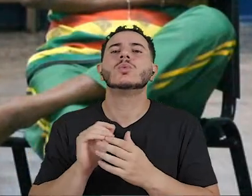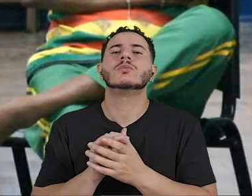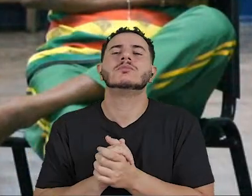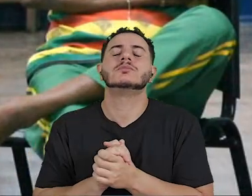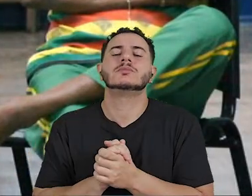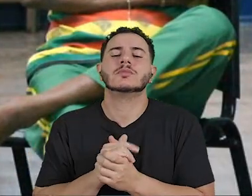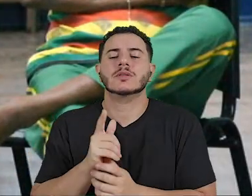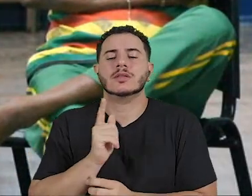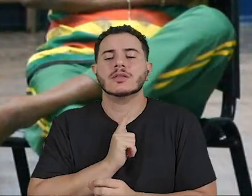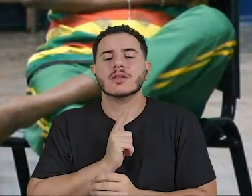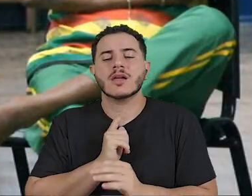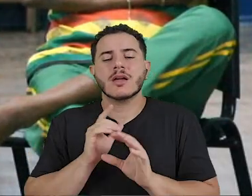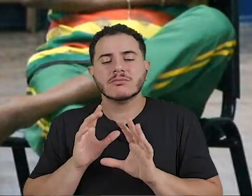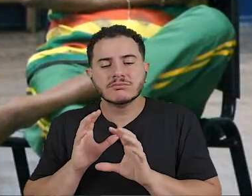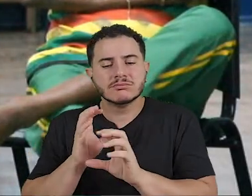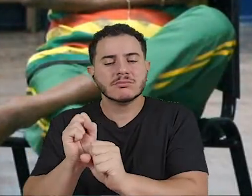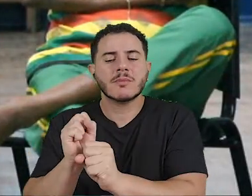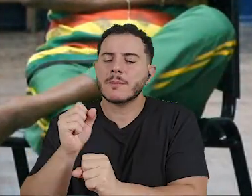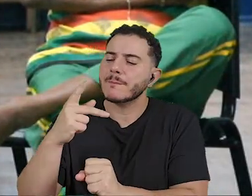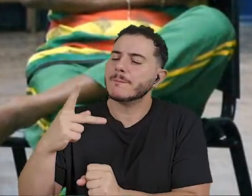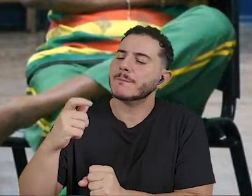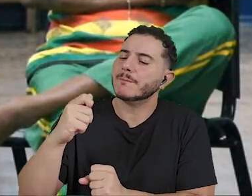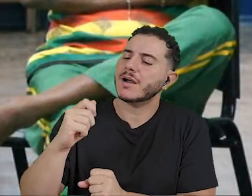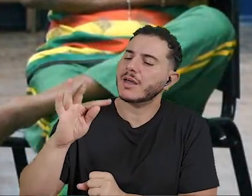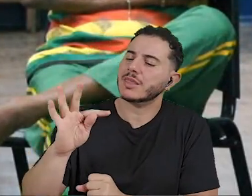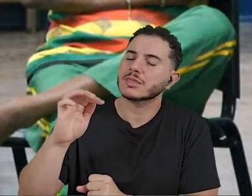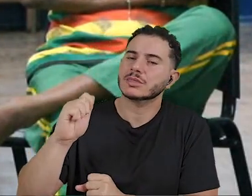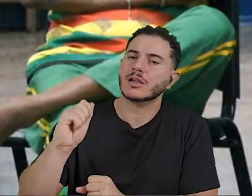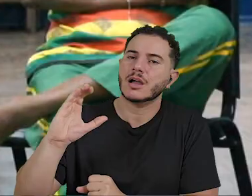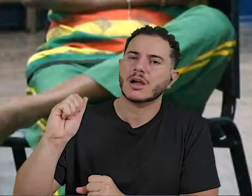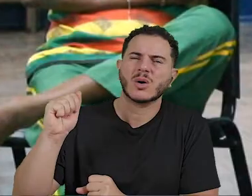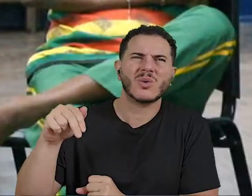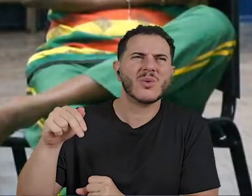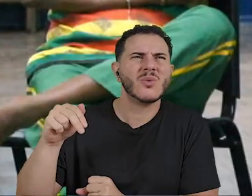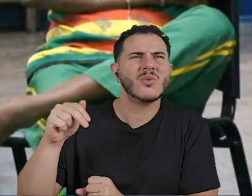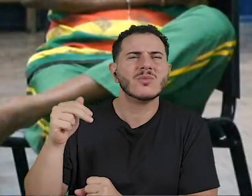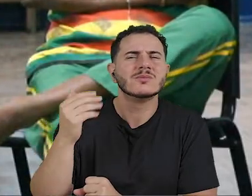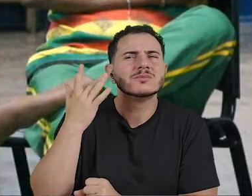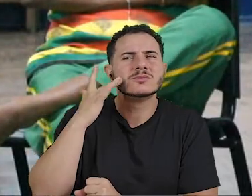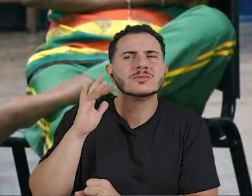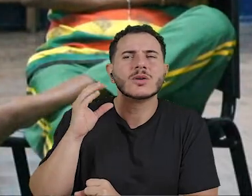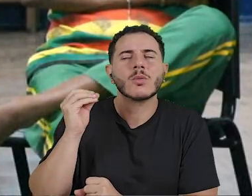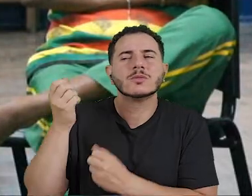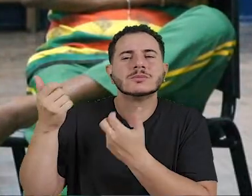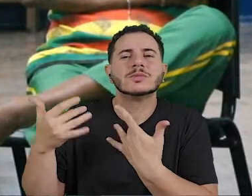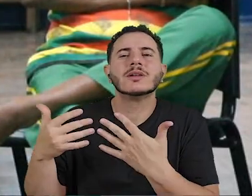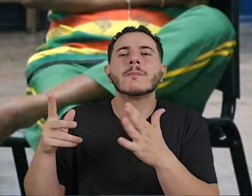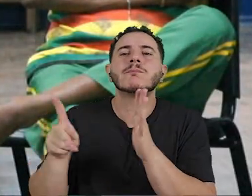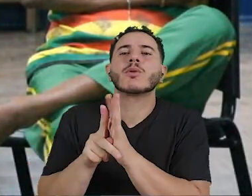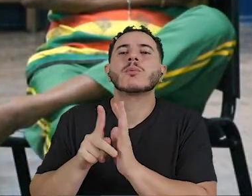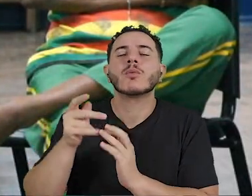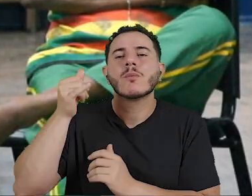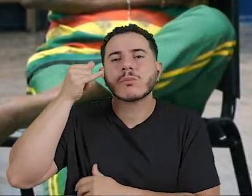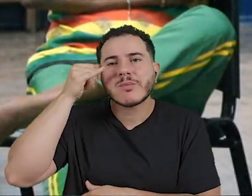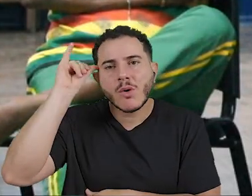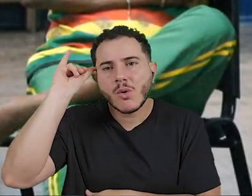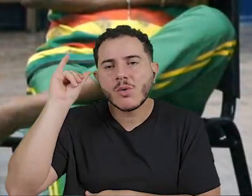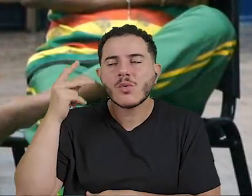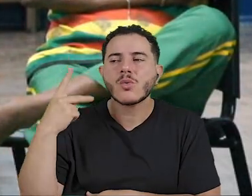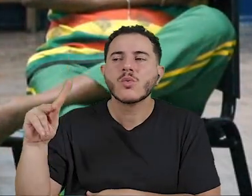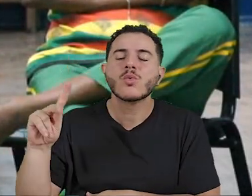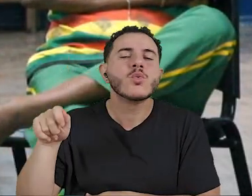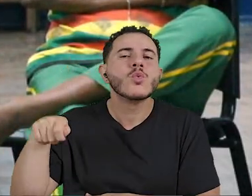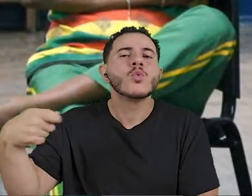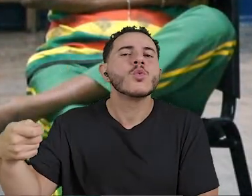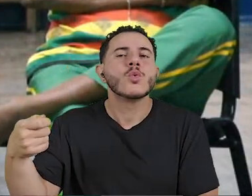do Ijexá, né? E o patacom, não sei como fala esse direito, patacom do boi. E fala um